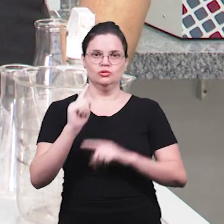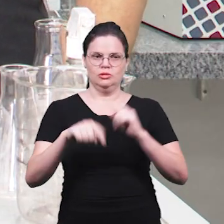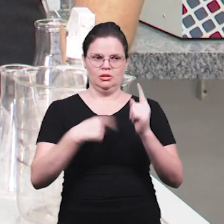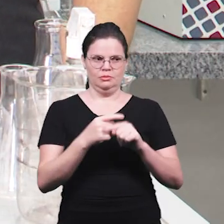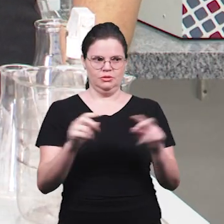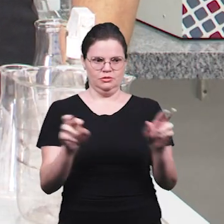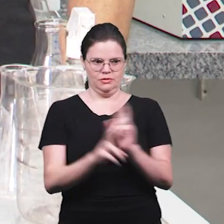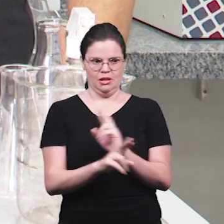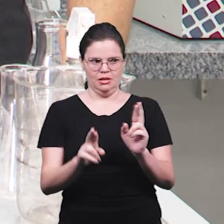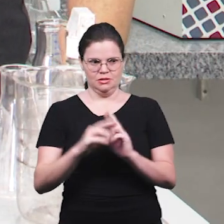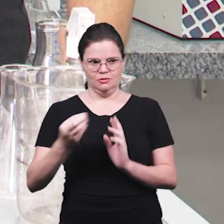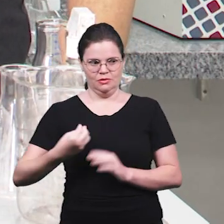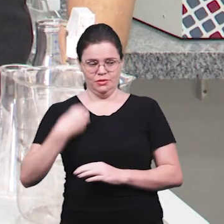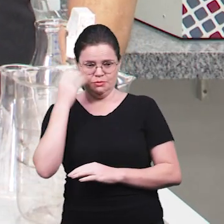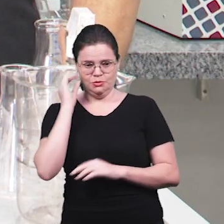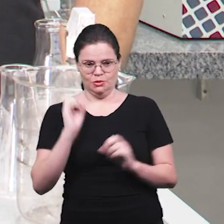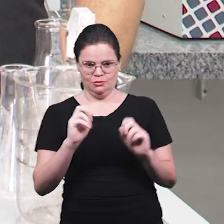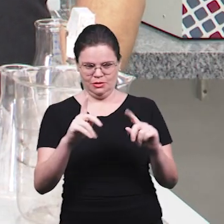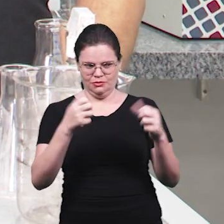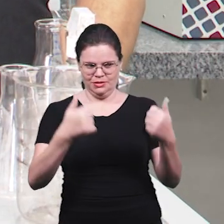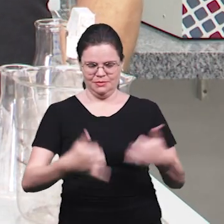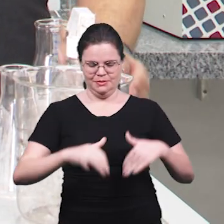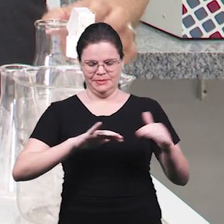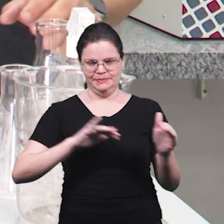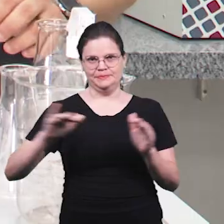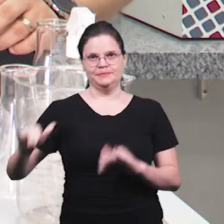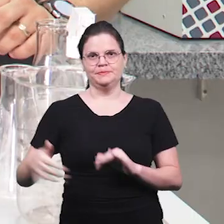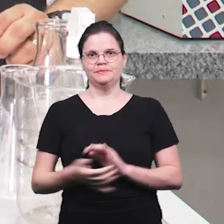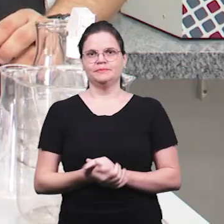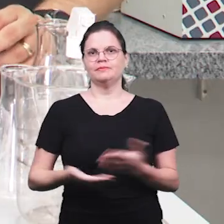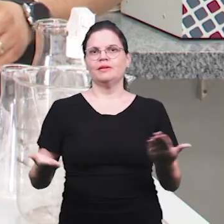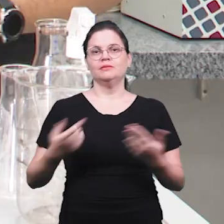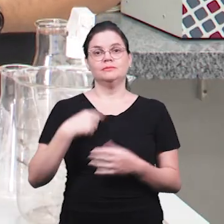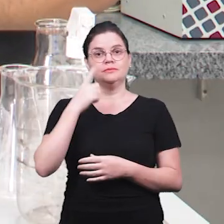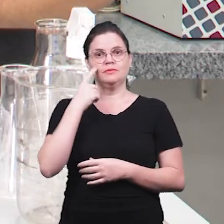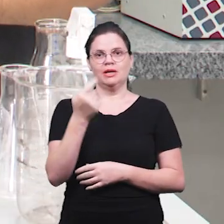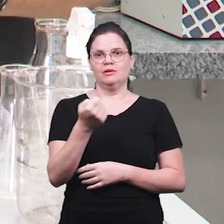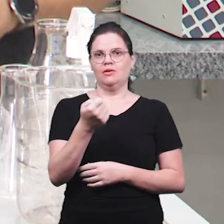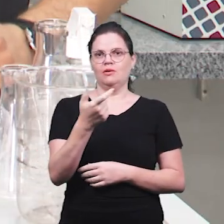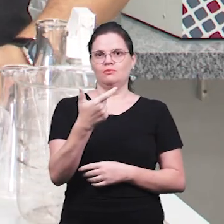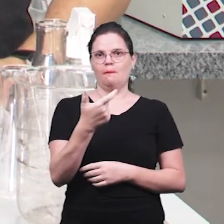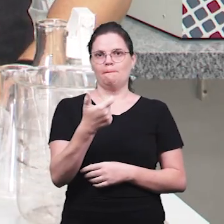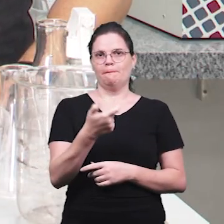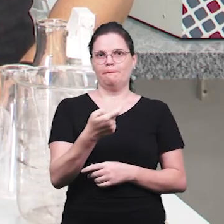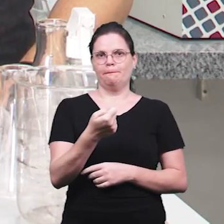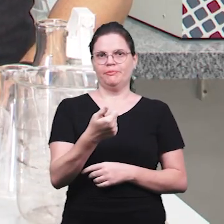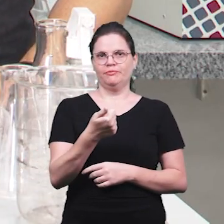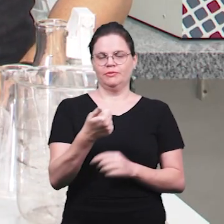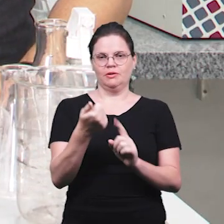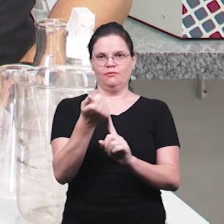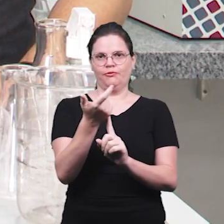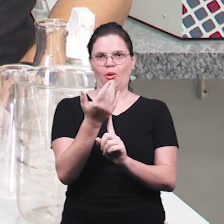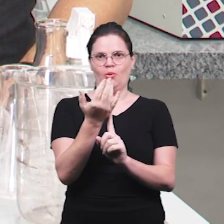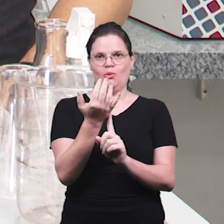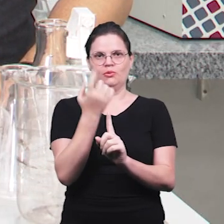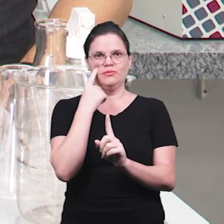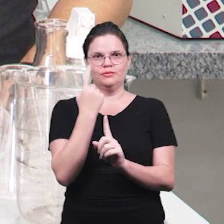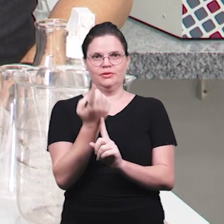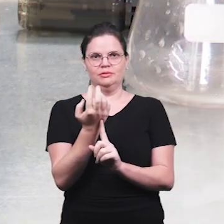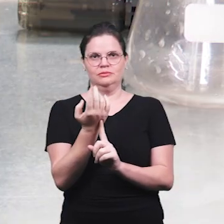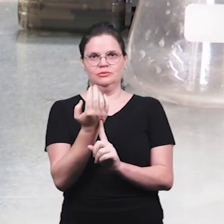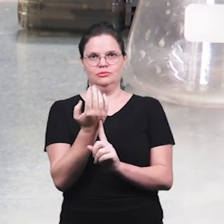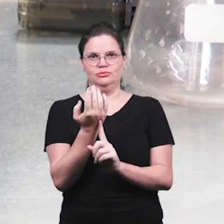a nossa vida espiritual, tá bom, Isaac? Agora, nós vamos acender a vela e vamos ver a experiência acontecendo,